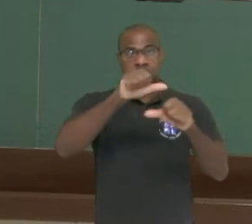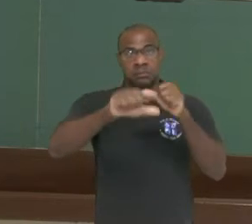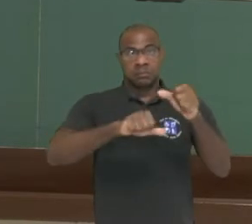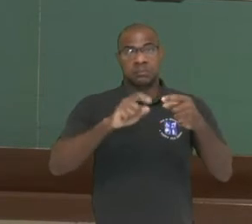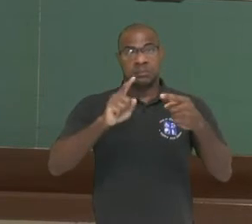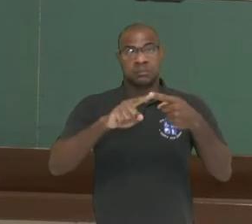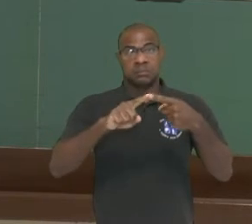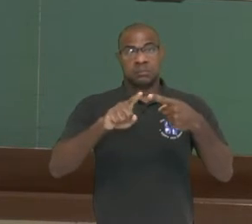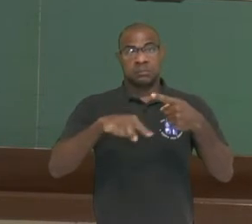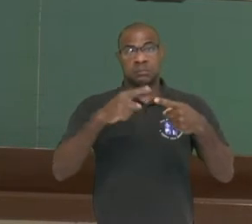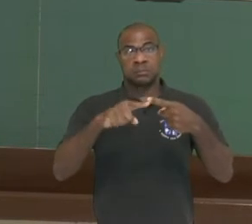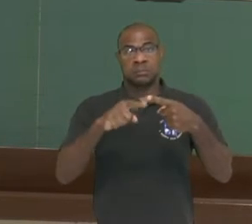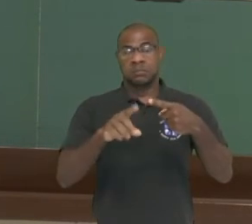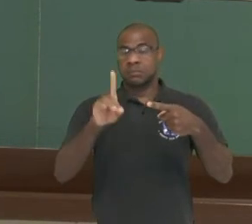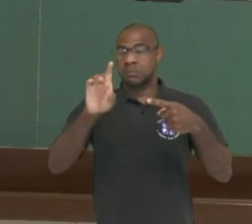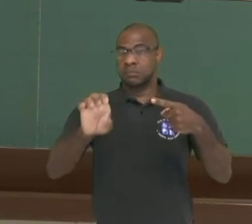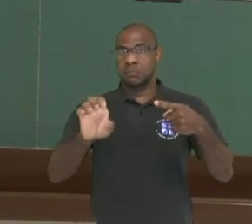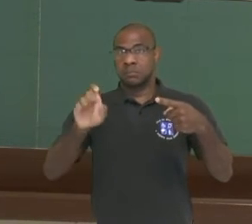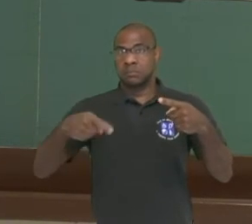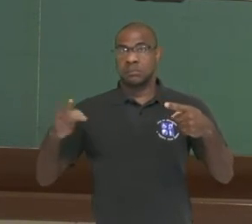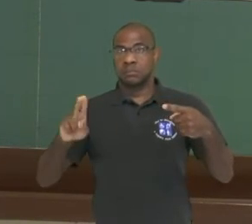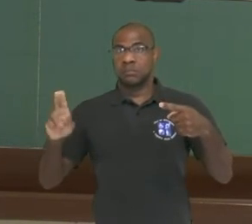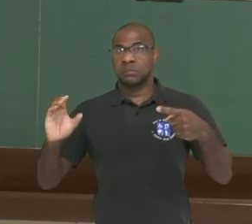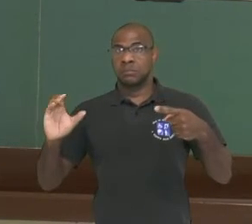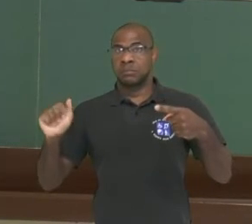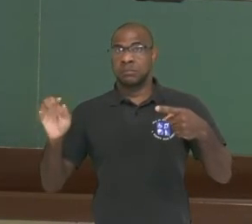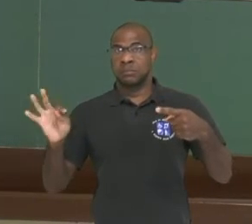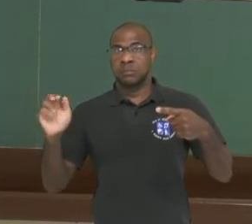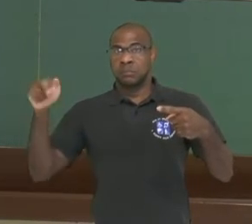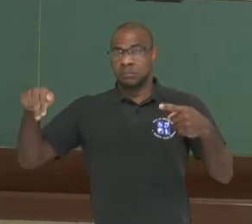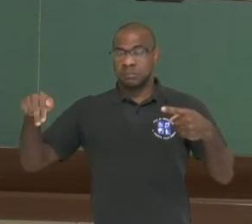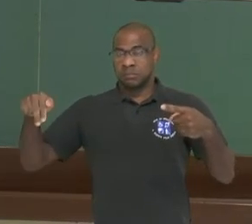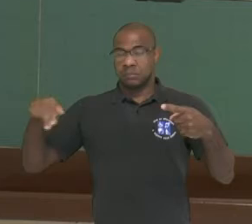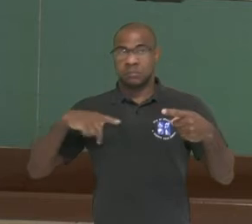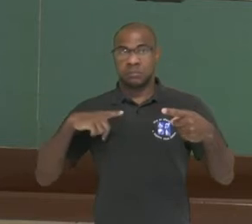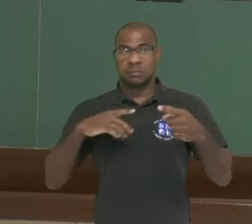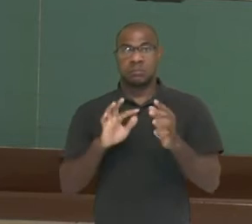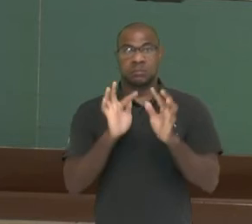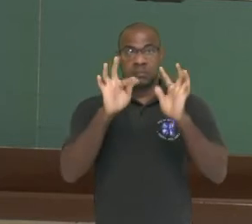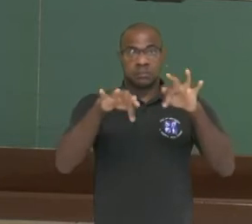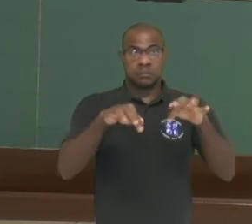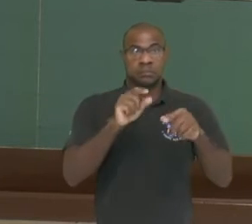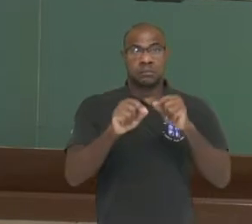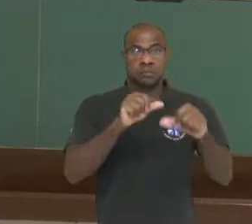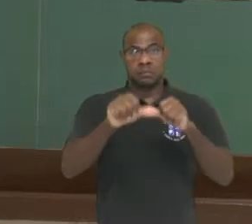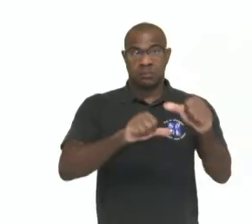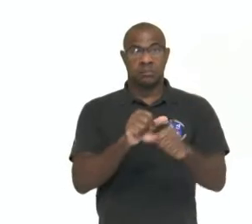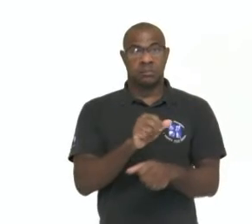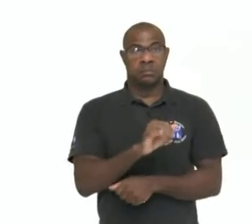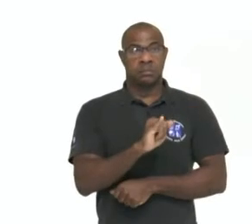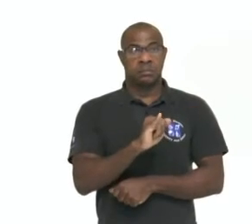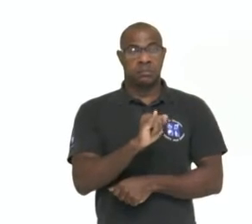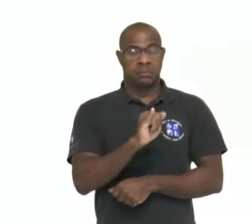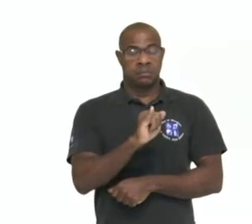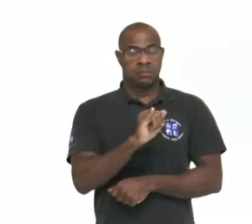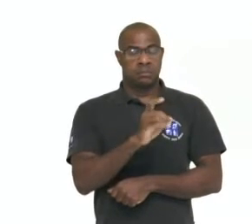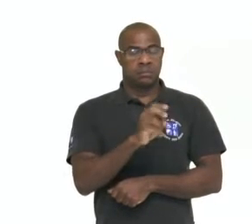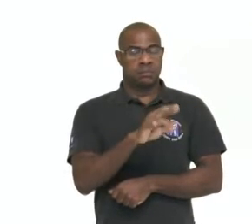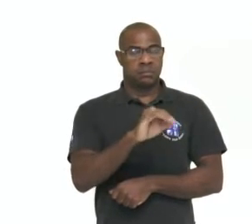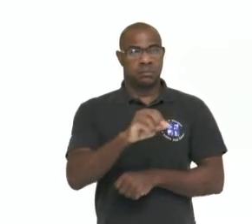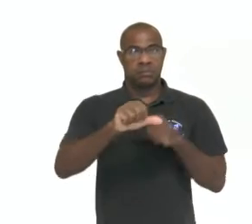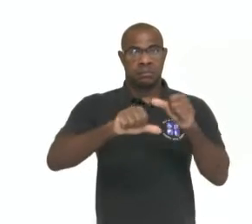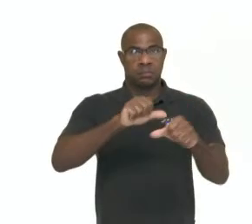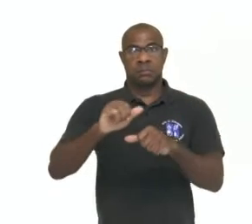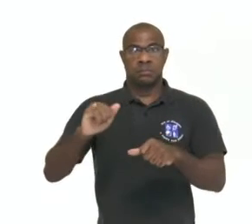mais a partícula D, mais o nome do cátion. Então, a troca da terminação do ânion, a gente vai ter hídrico, trocamos